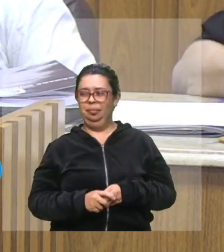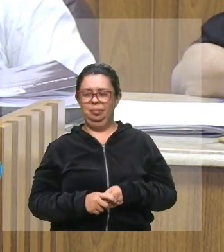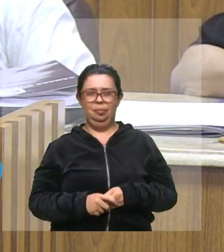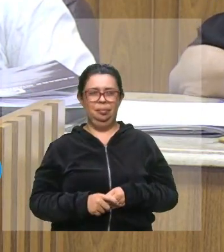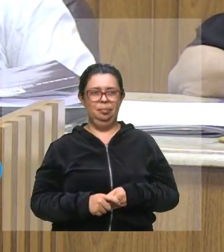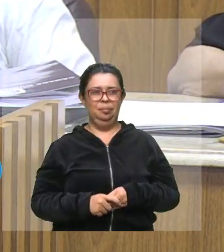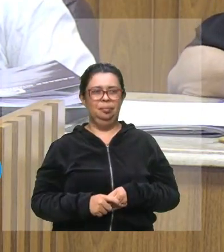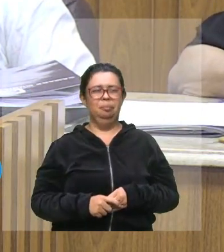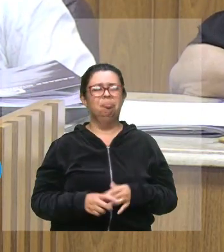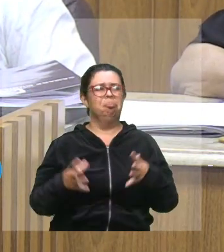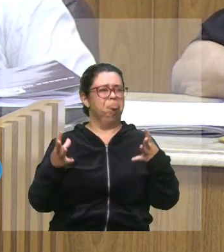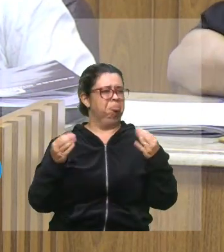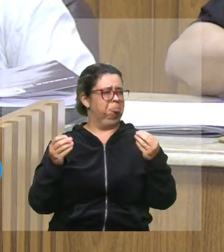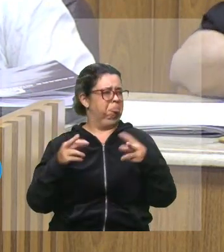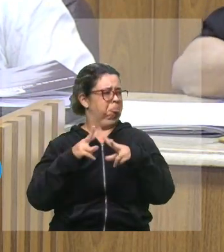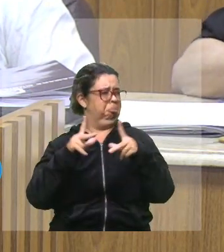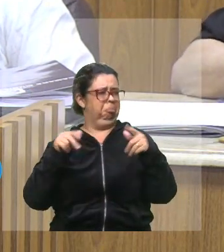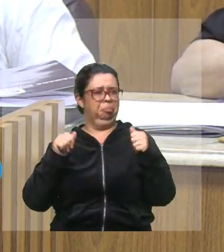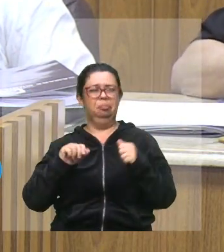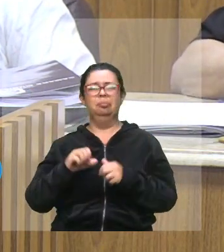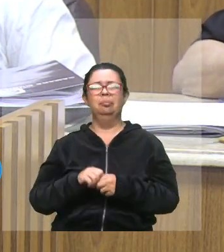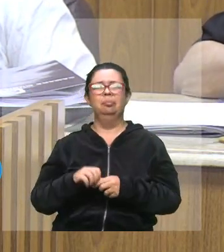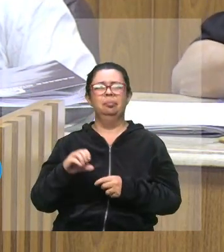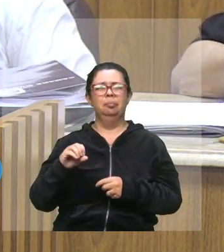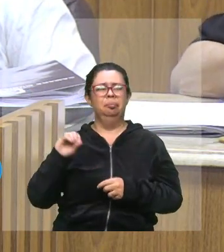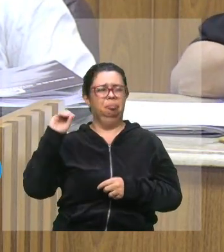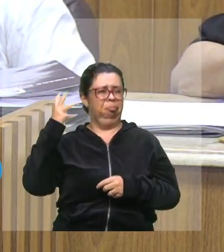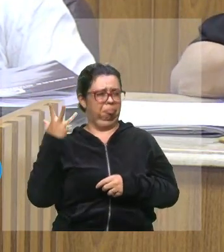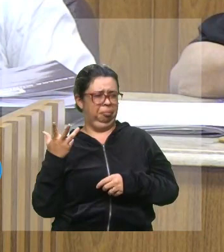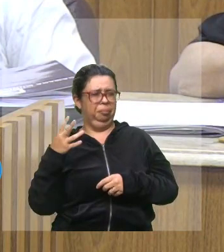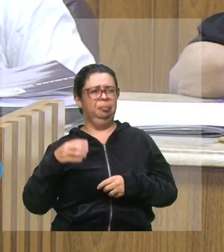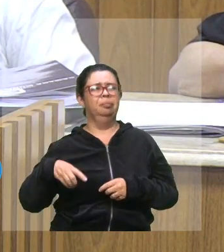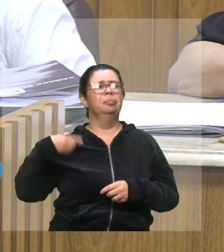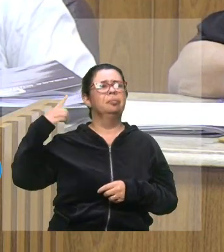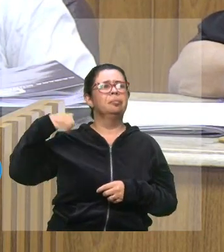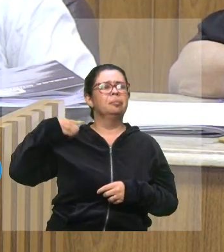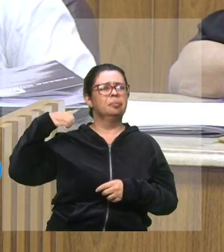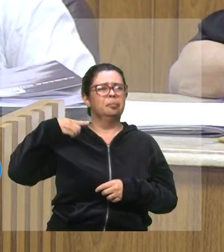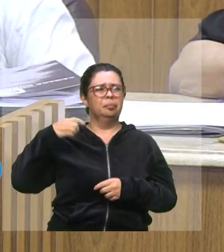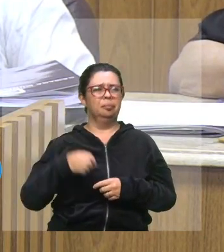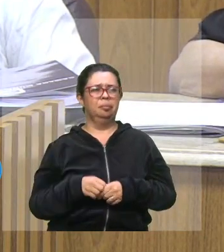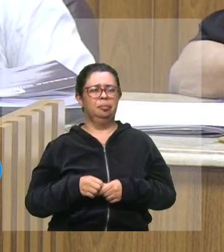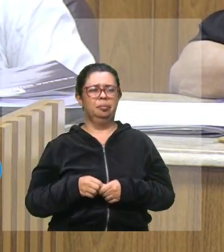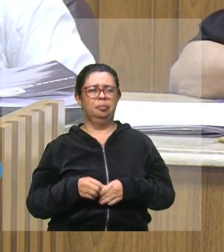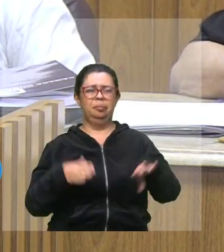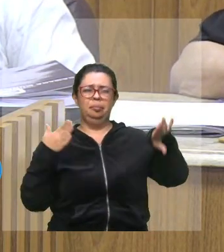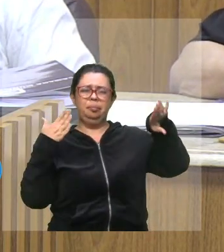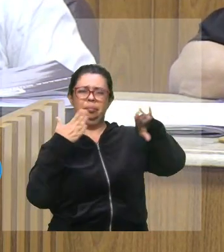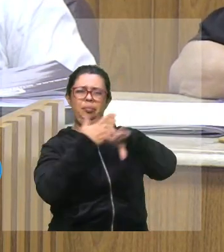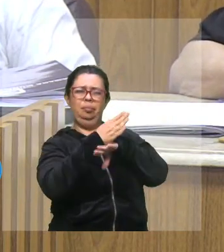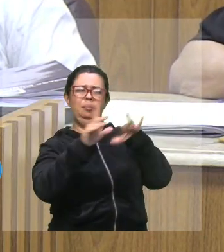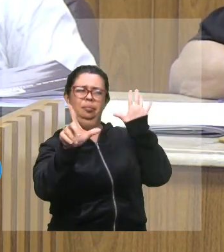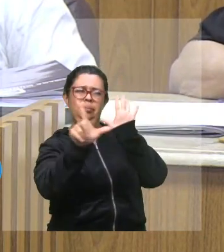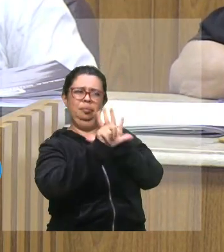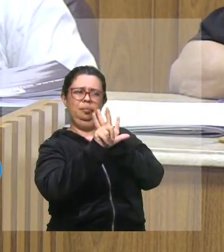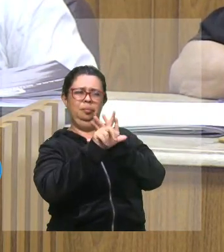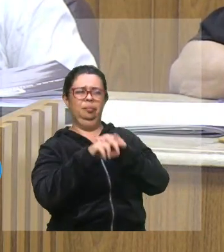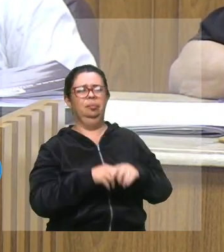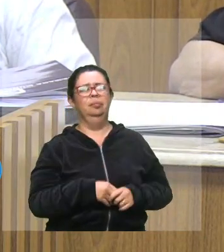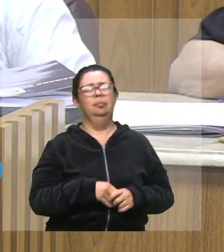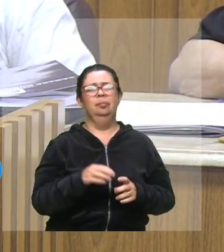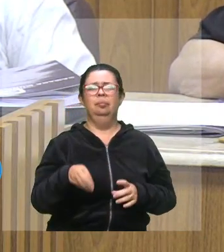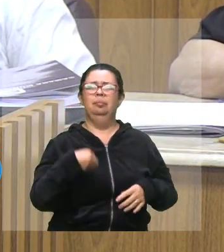inúmeros escândalos envolvendo deputados, principalmente pela aprovação de leis que lhes